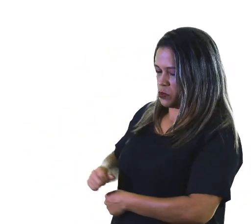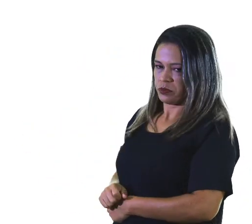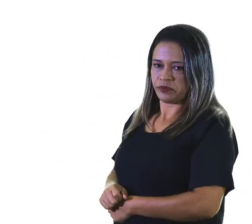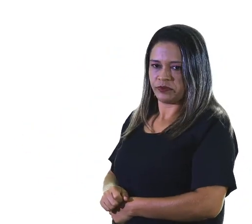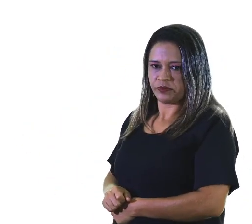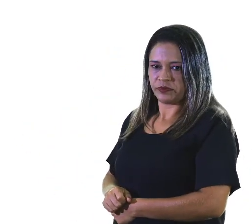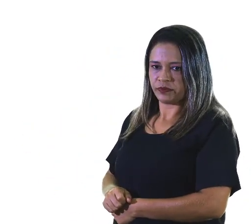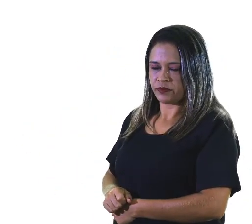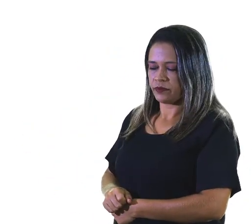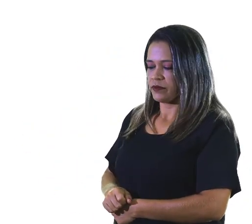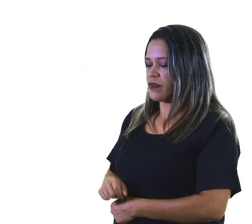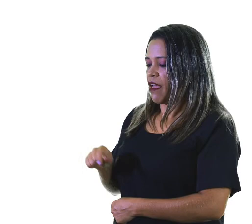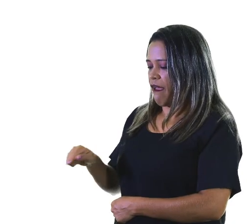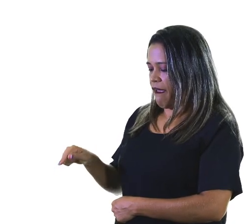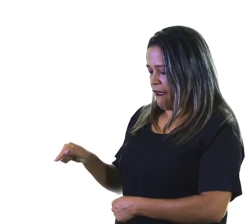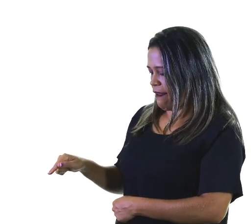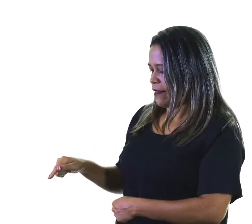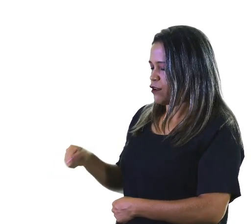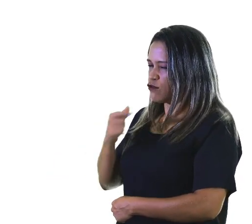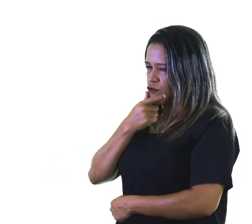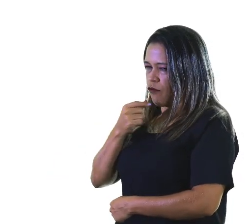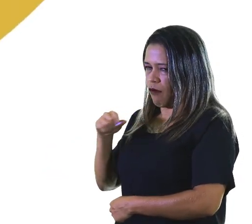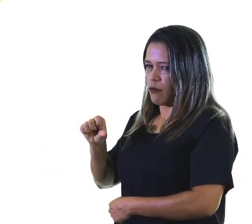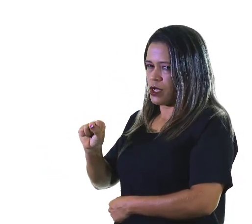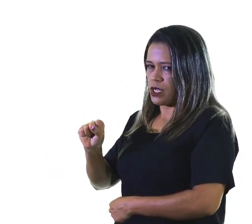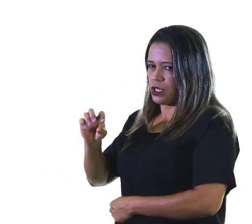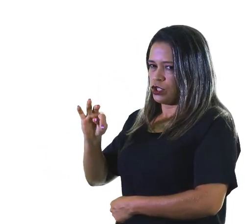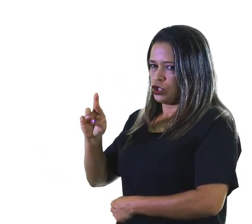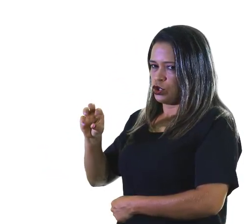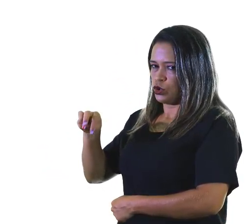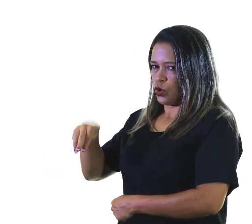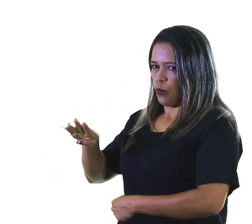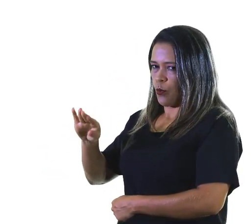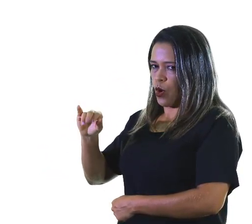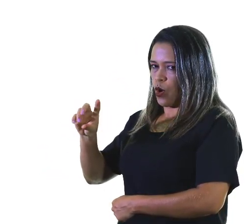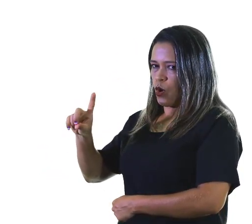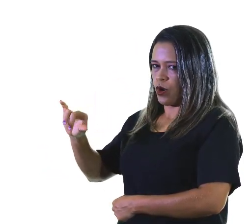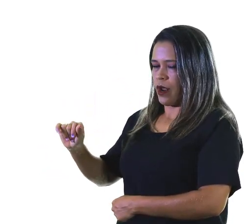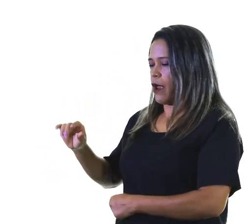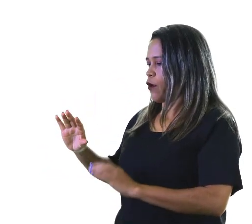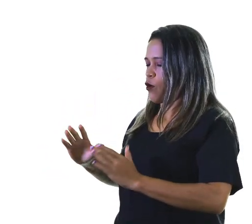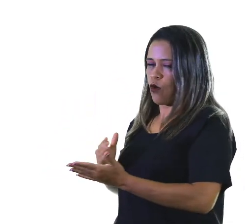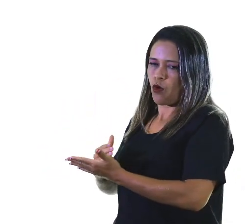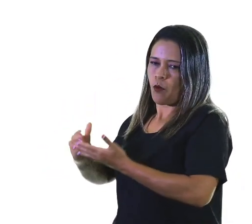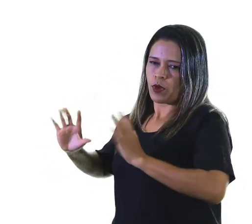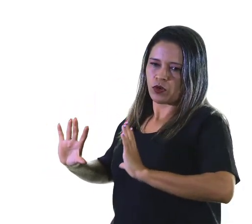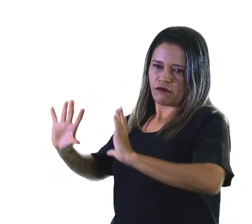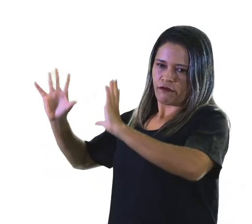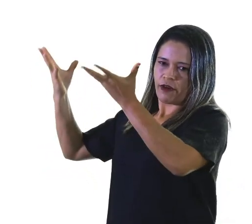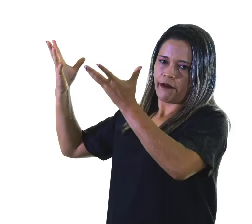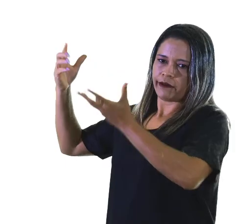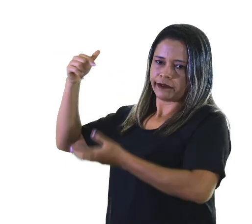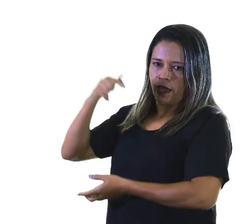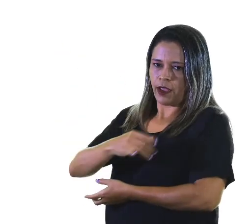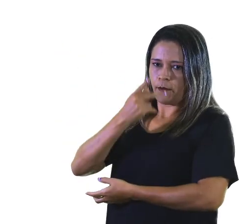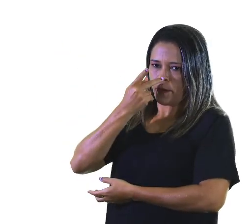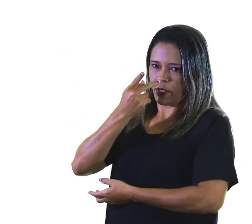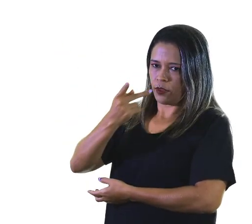segredou-lhe o astucioso Stromboli. O espetáculo começou, Pinóquio foi a